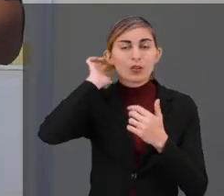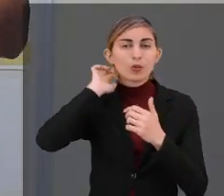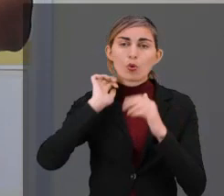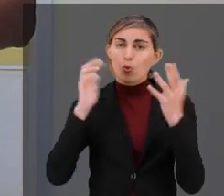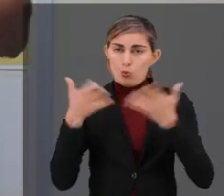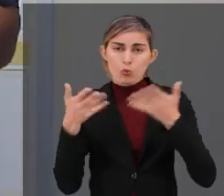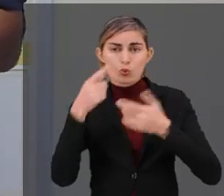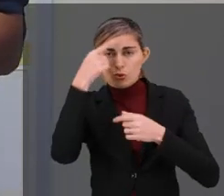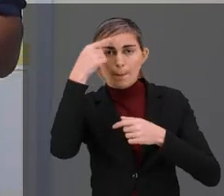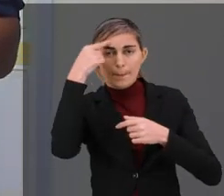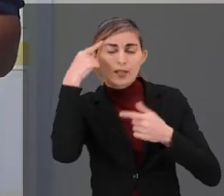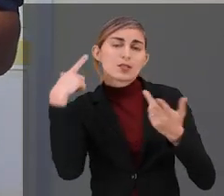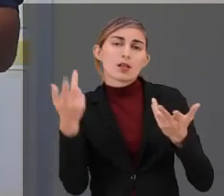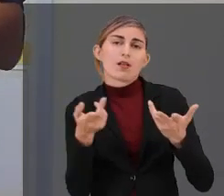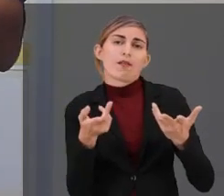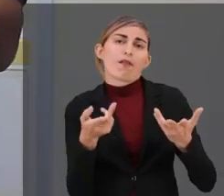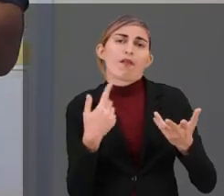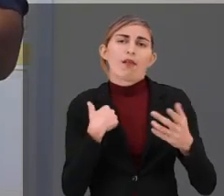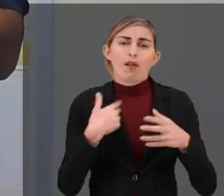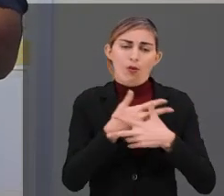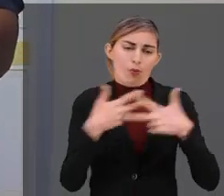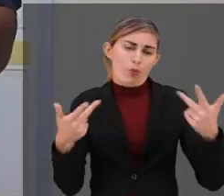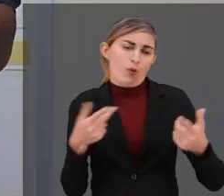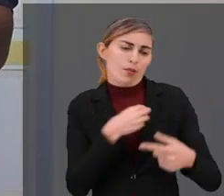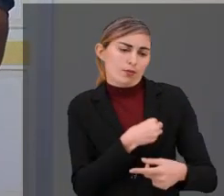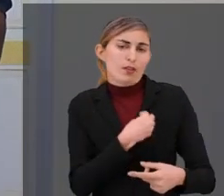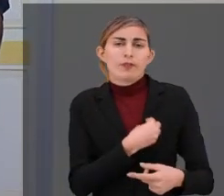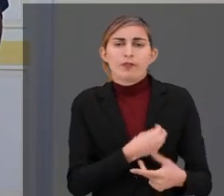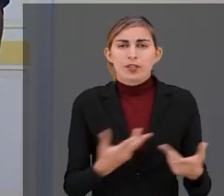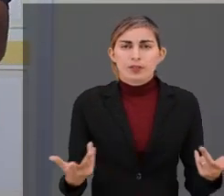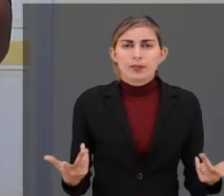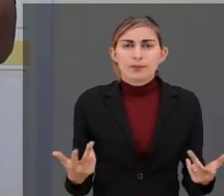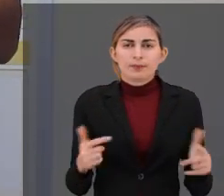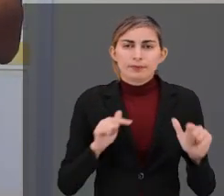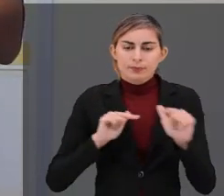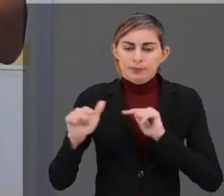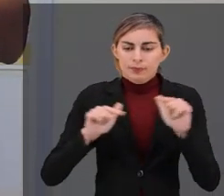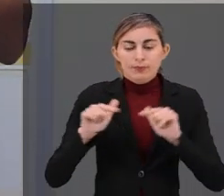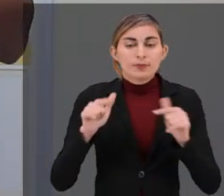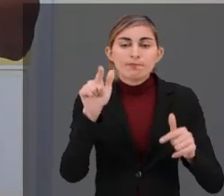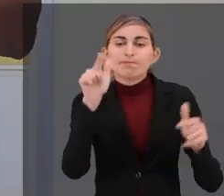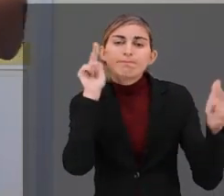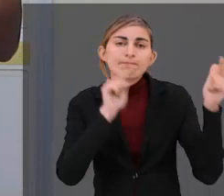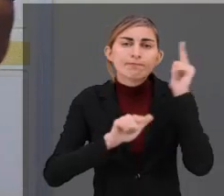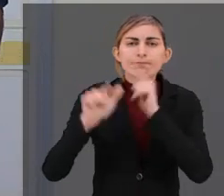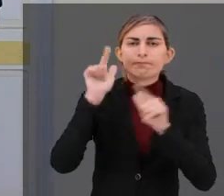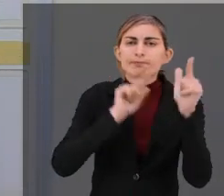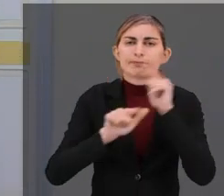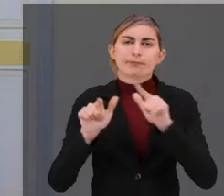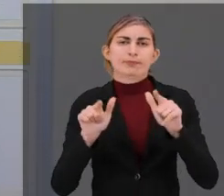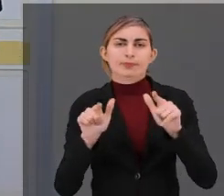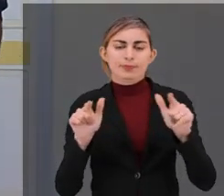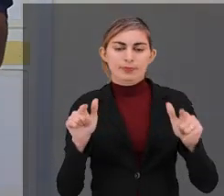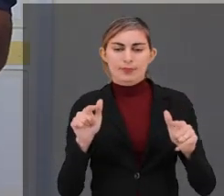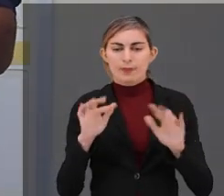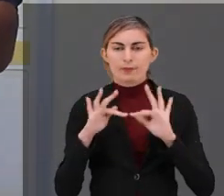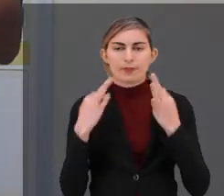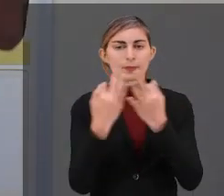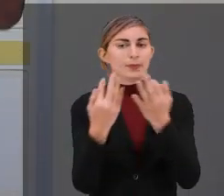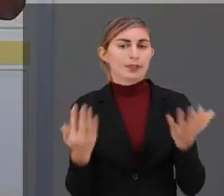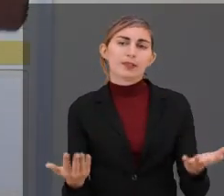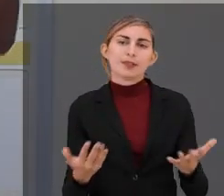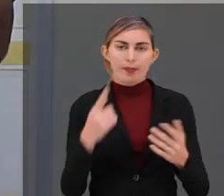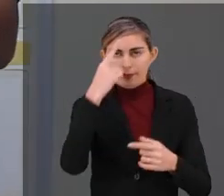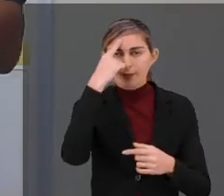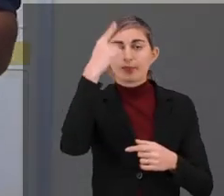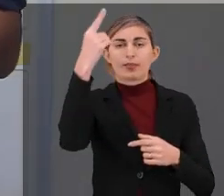pensa basicamente nisso, dar qualidade de vida para o trabalhador para que ele consiga partilhar isso com a família dele. E essa é